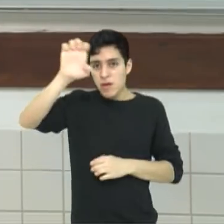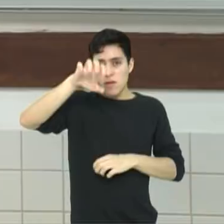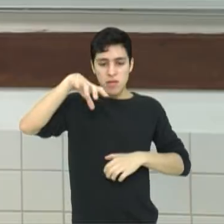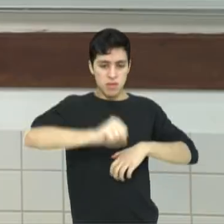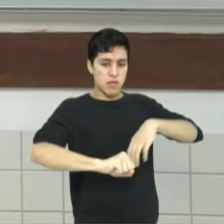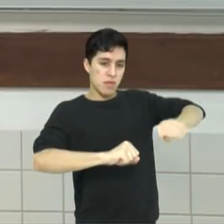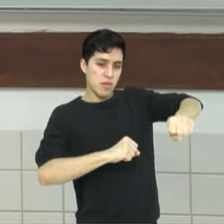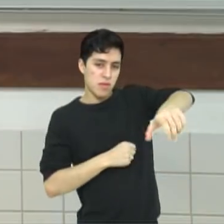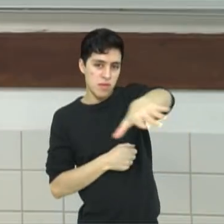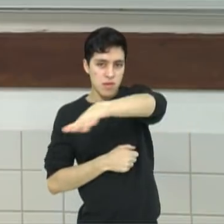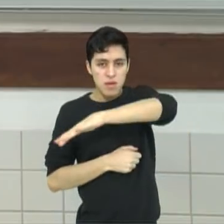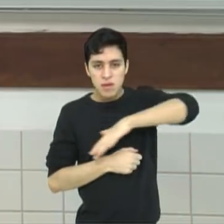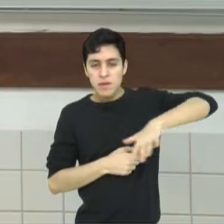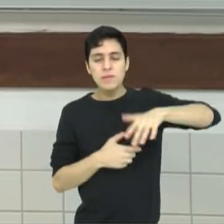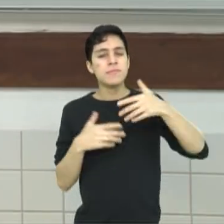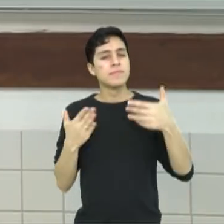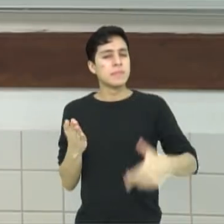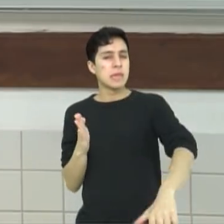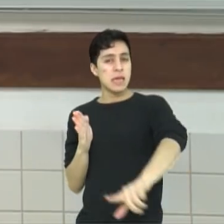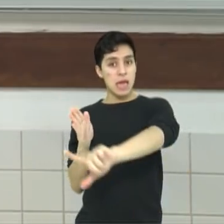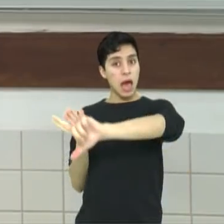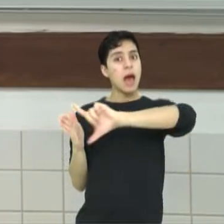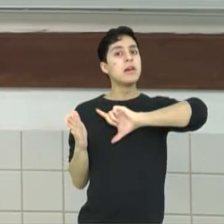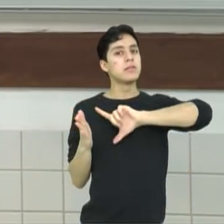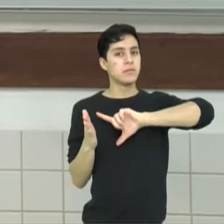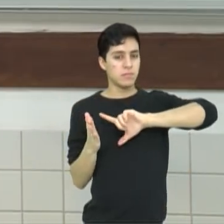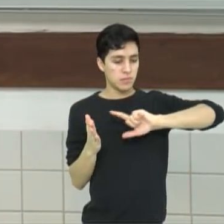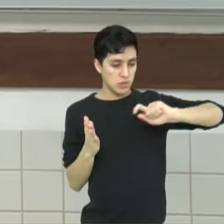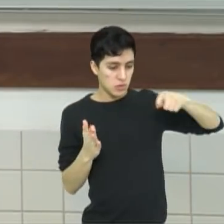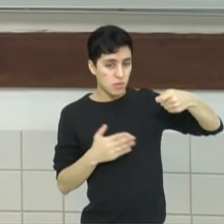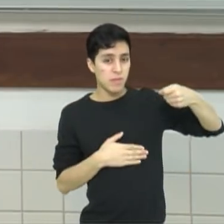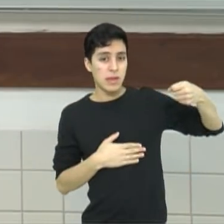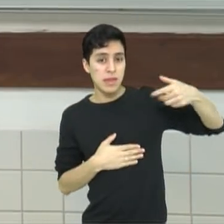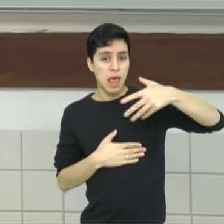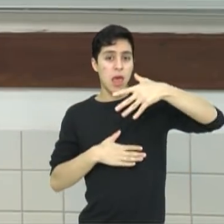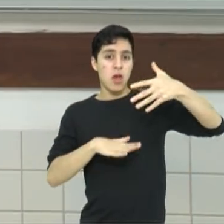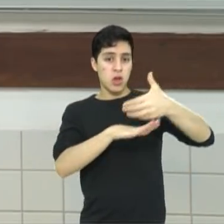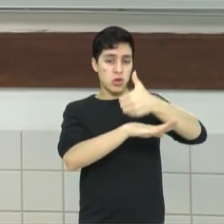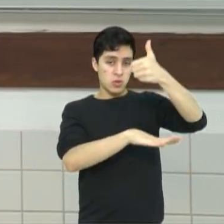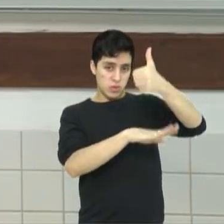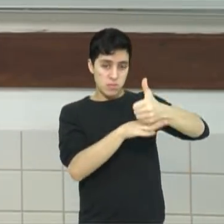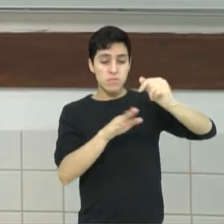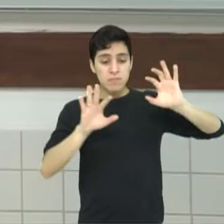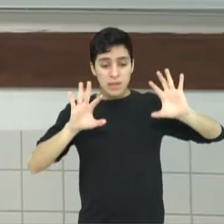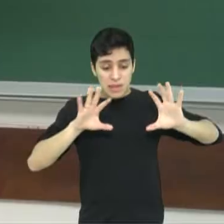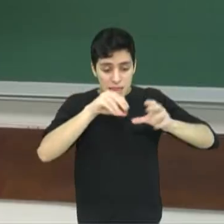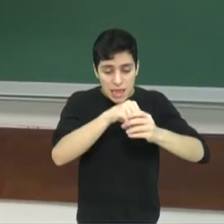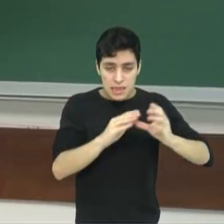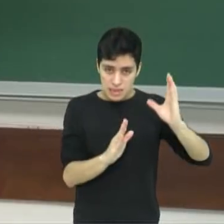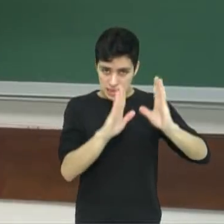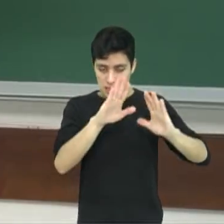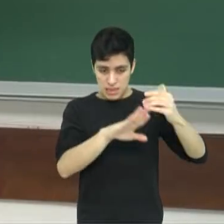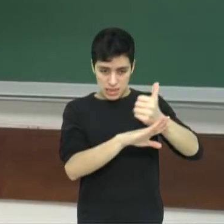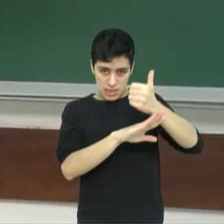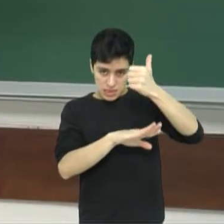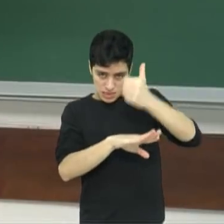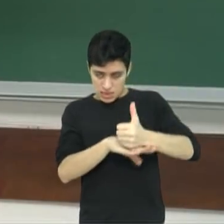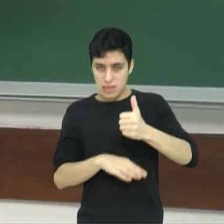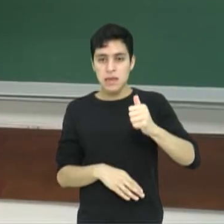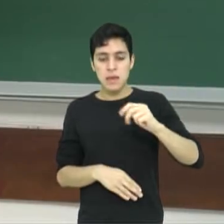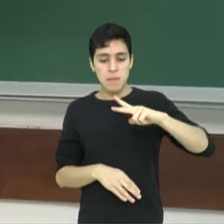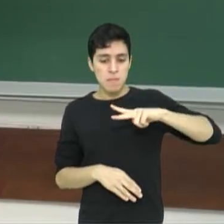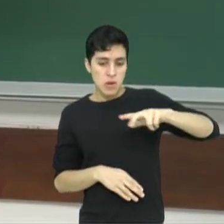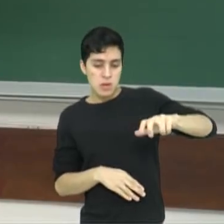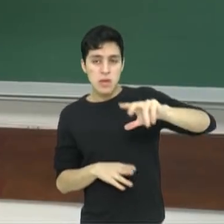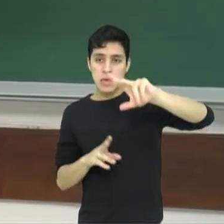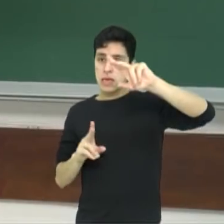África? Nós podemos colocar antes do que nós entendemos como neocolonialismo, no colonialismo. Com Portugal e Espanha, são os primeiros países